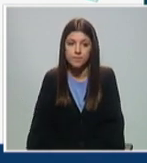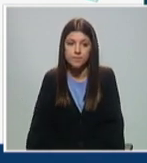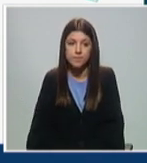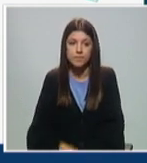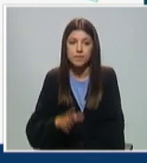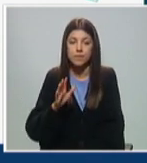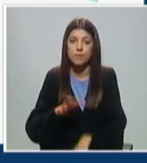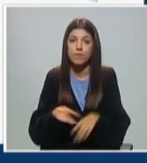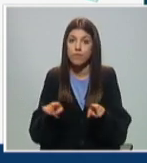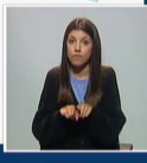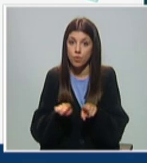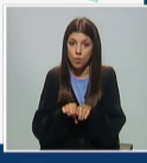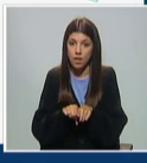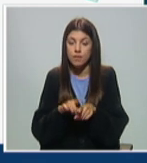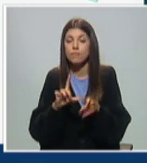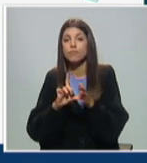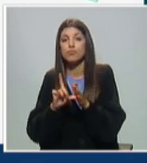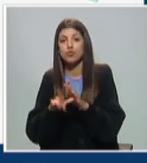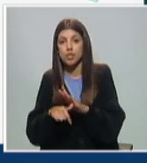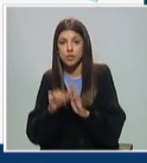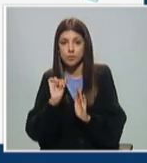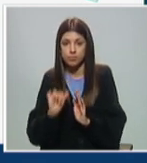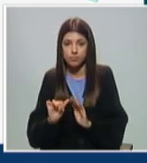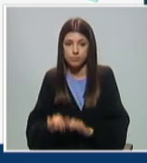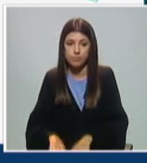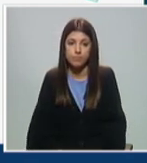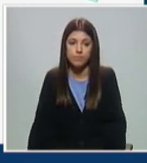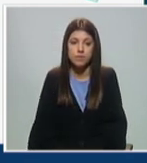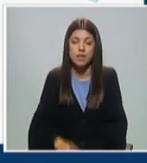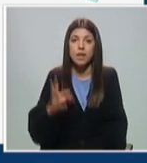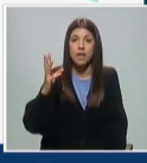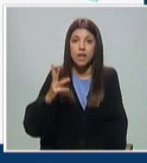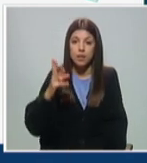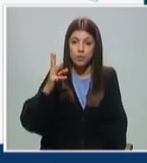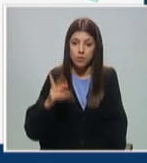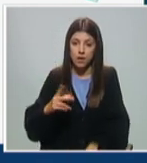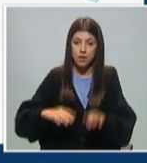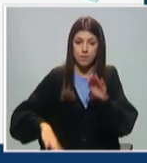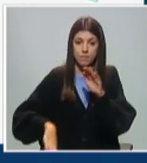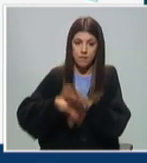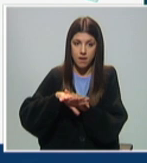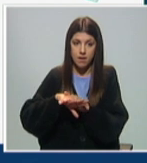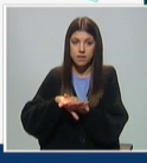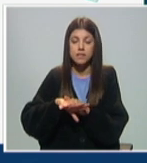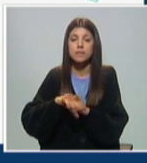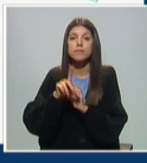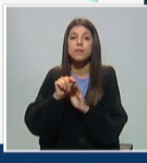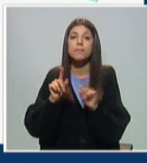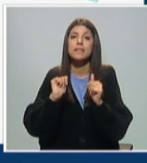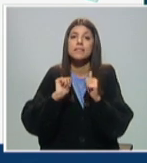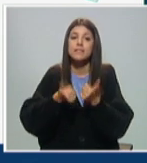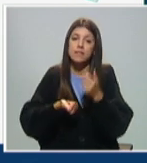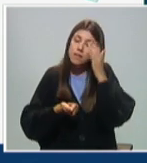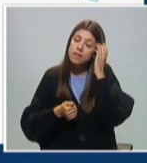Vamos fazer o mesmo para o projeto. Calcular o máximo e também fica correto, selecionou